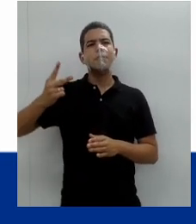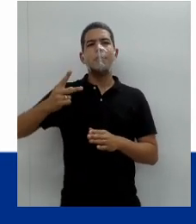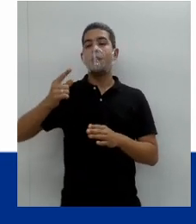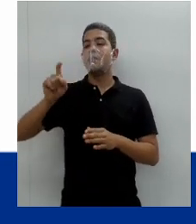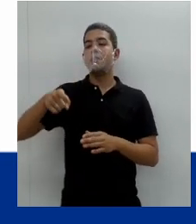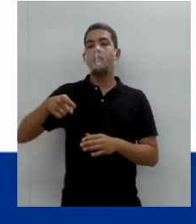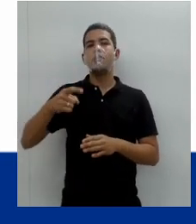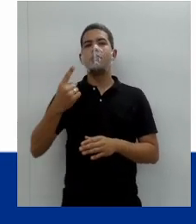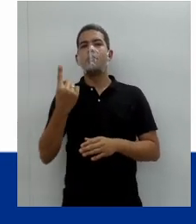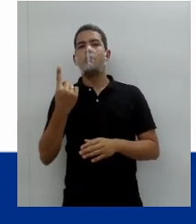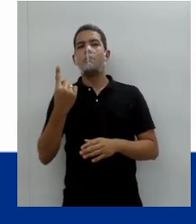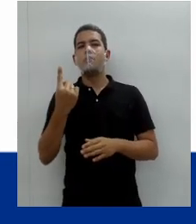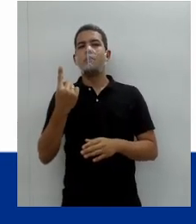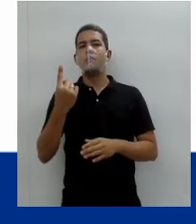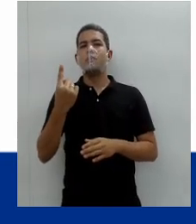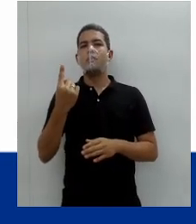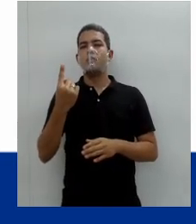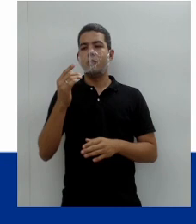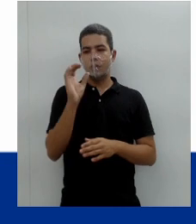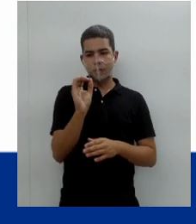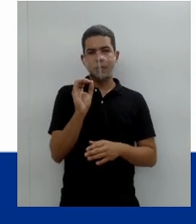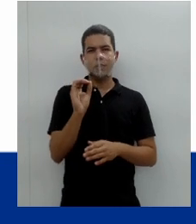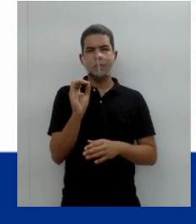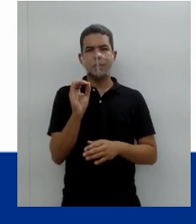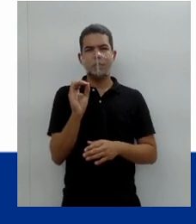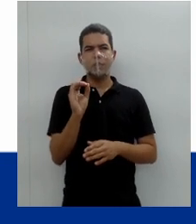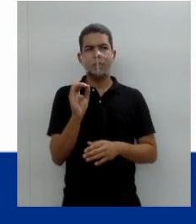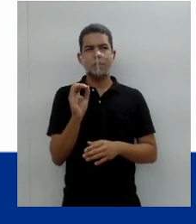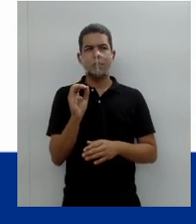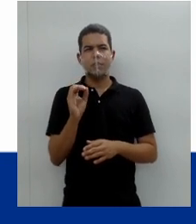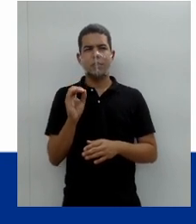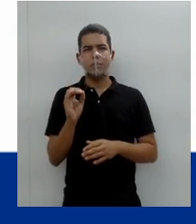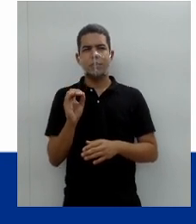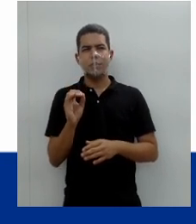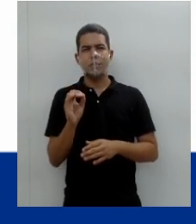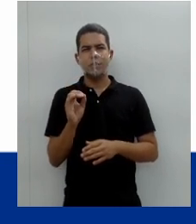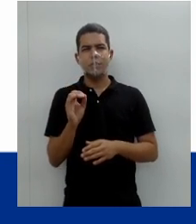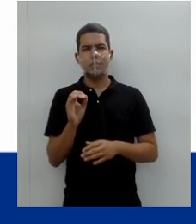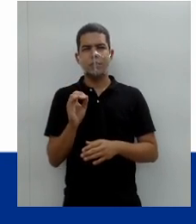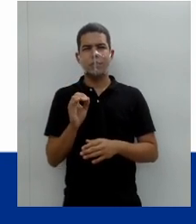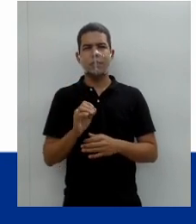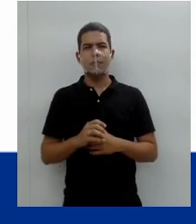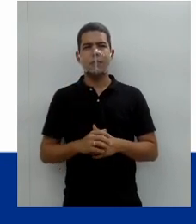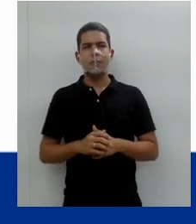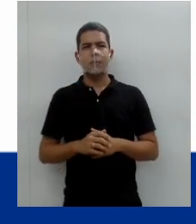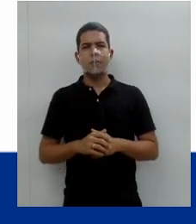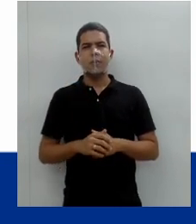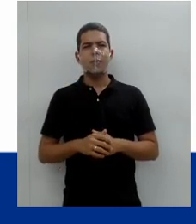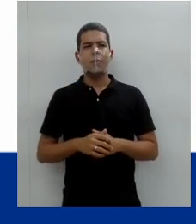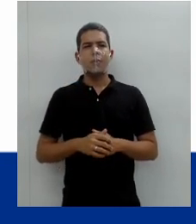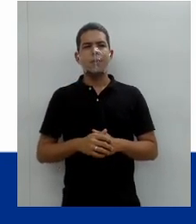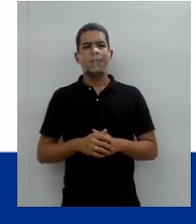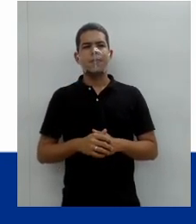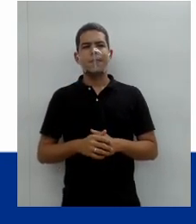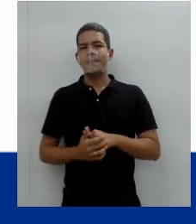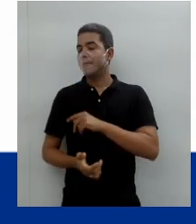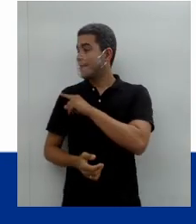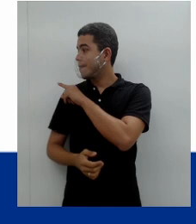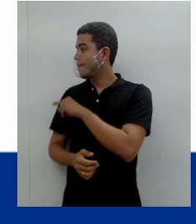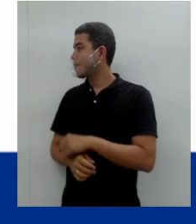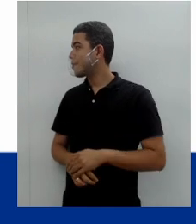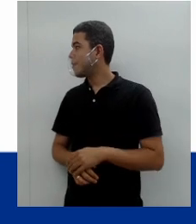0. Tá certo? x1, 0. Deixa eu melhorar para vocês aqui para ficar bem bonitinho aí no texto. Vou colocar assim,